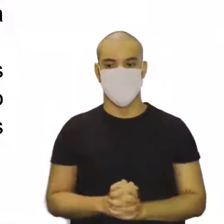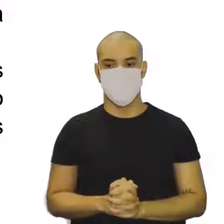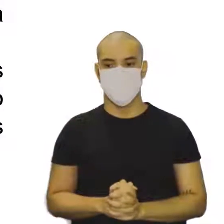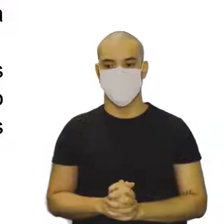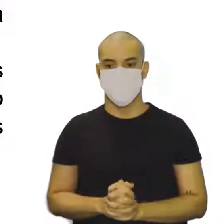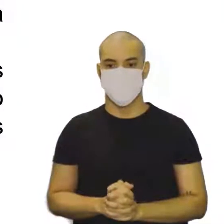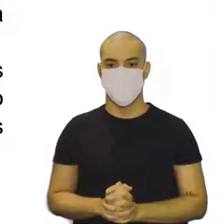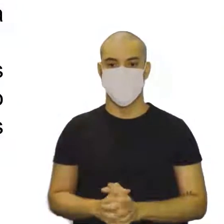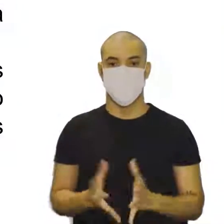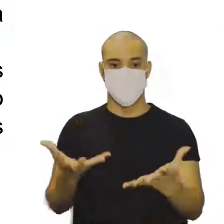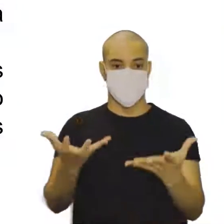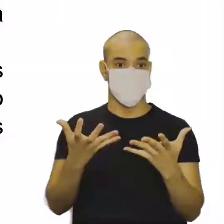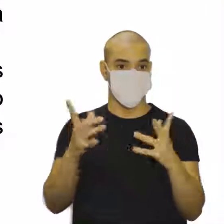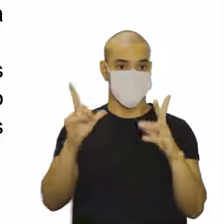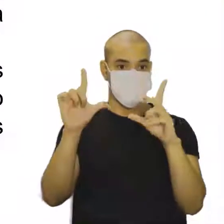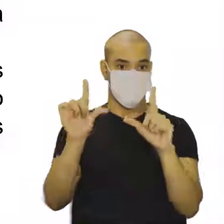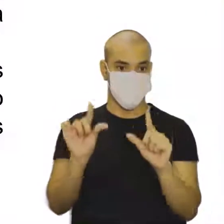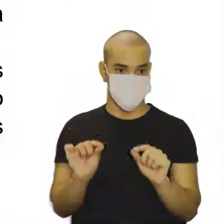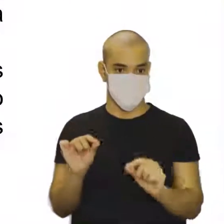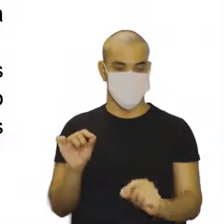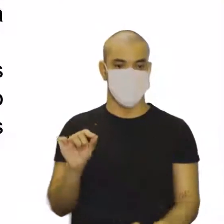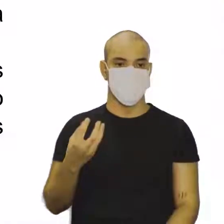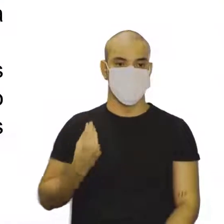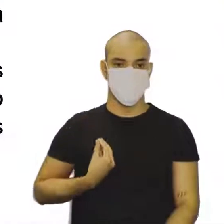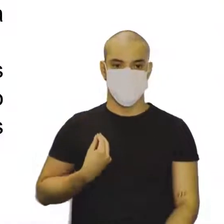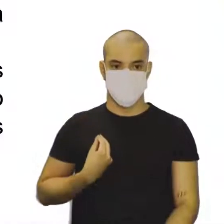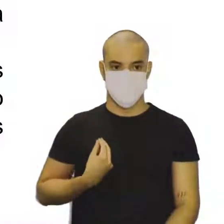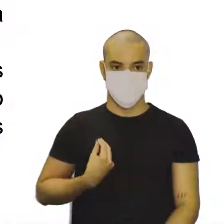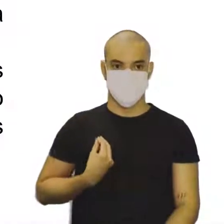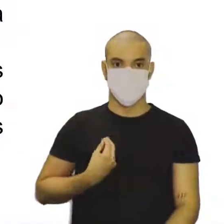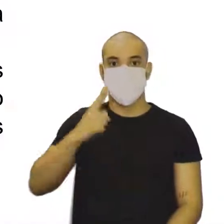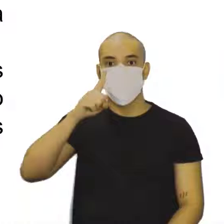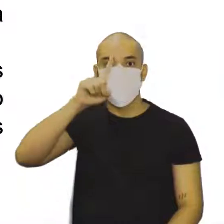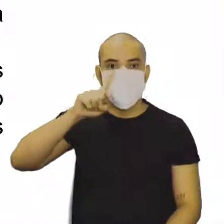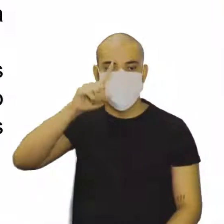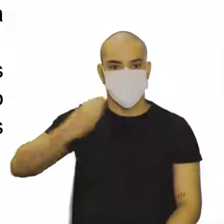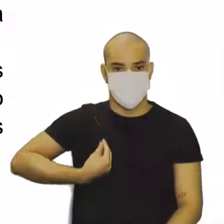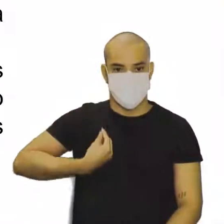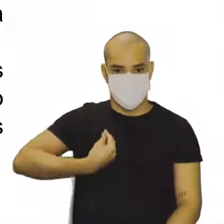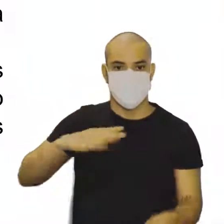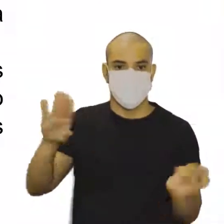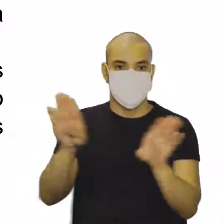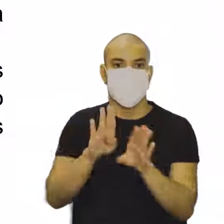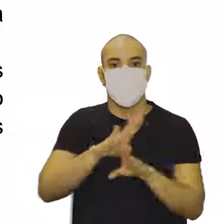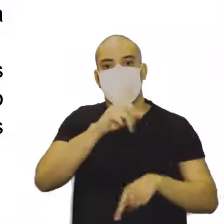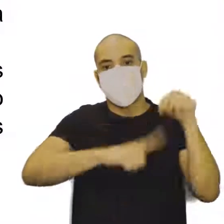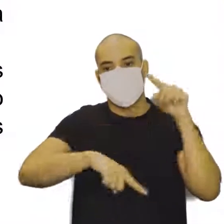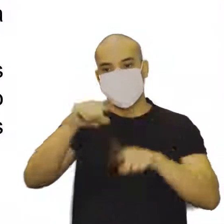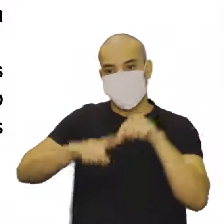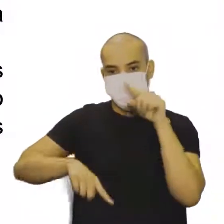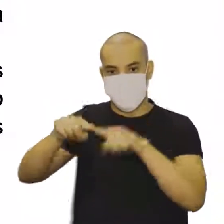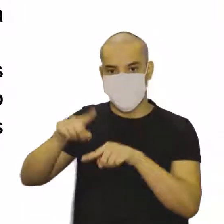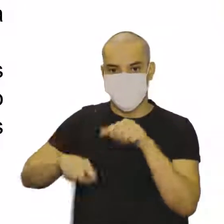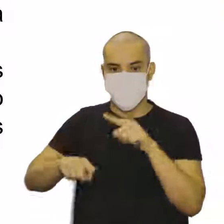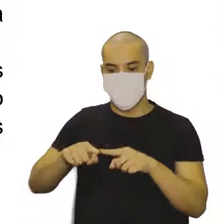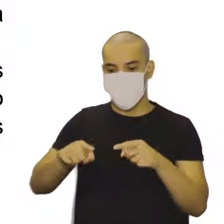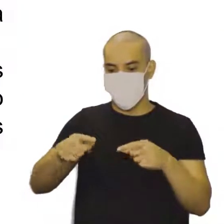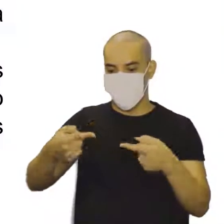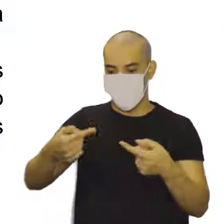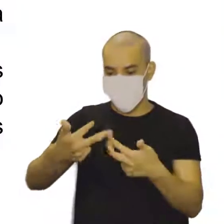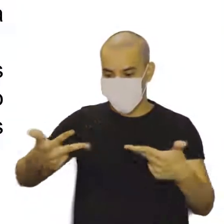quero aí diminuir risco de vida das pessoas e também os danos materiais, principalmente